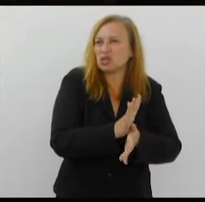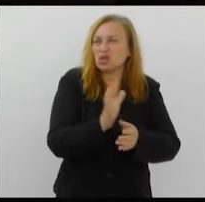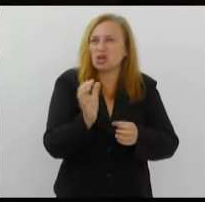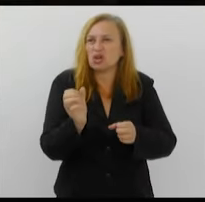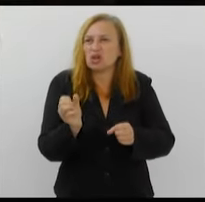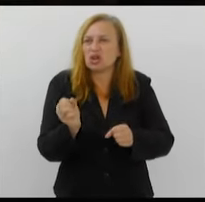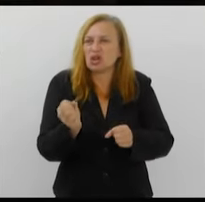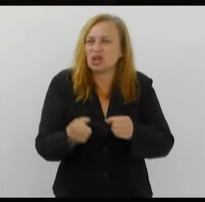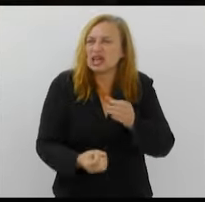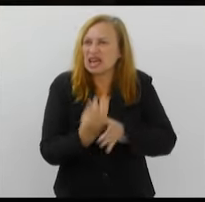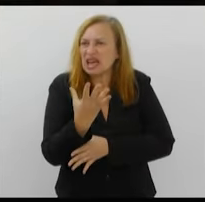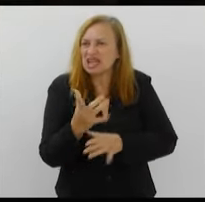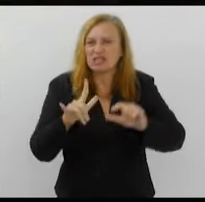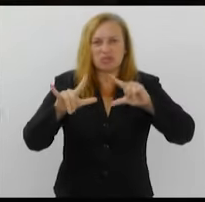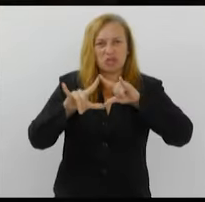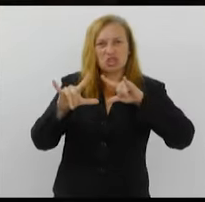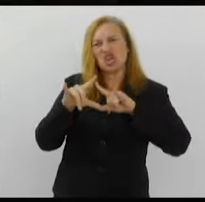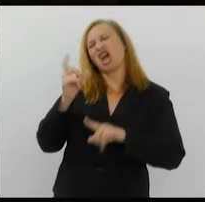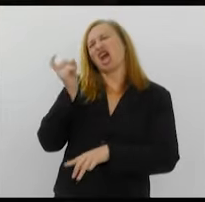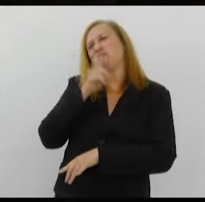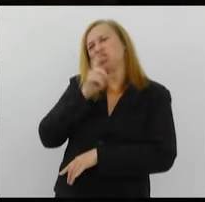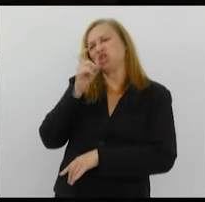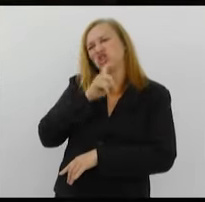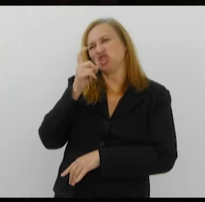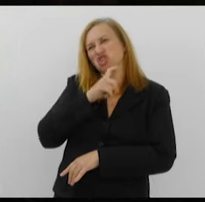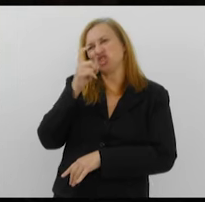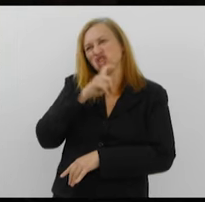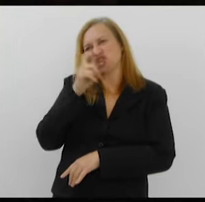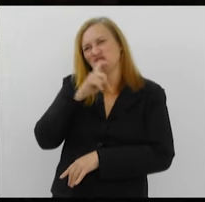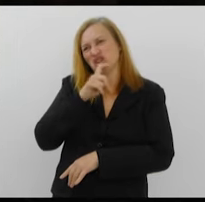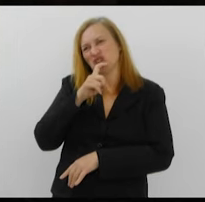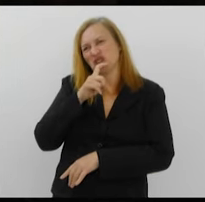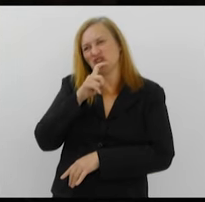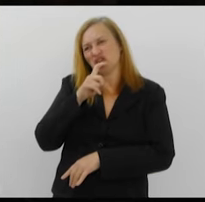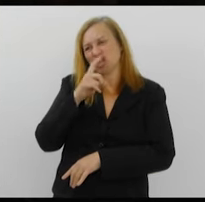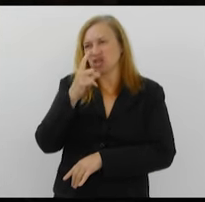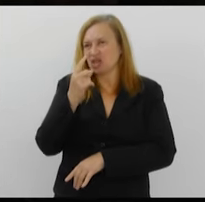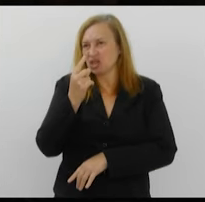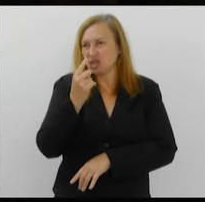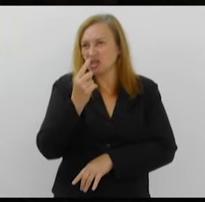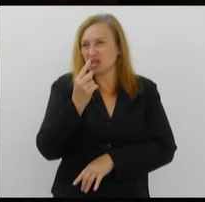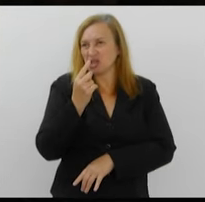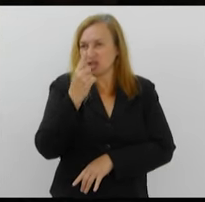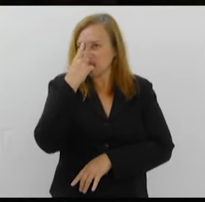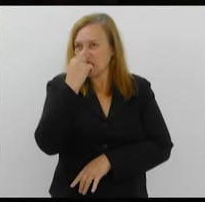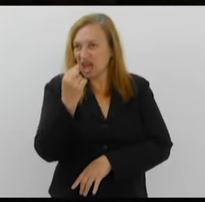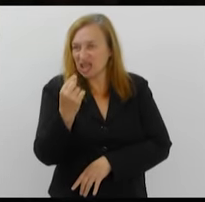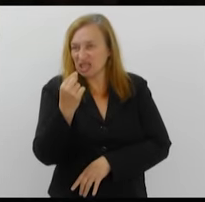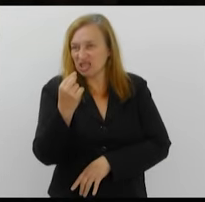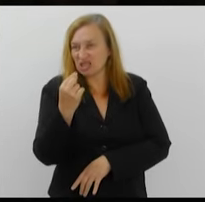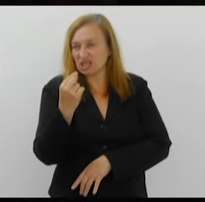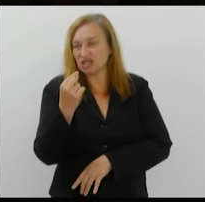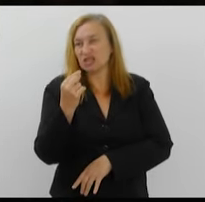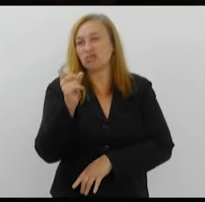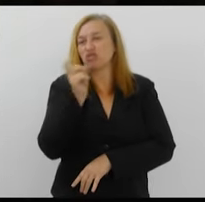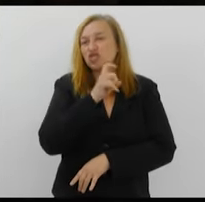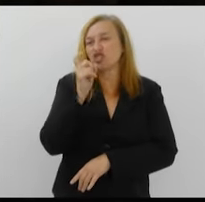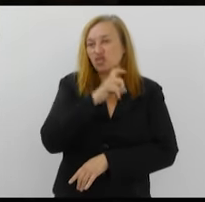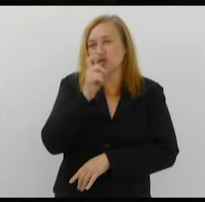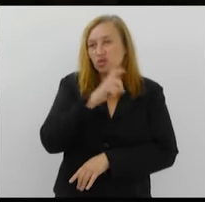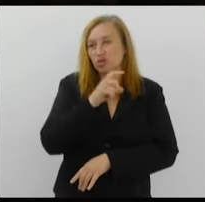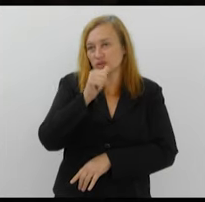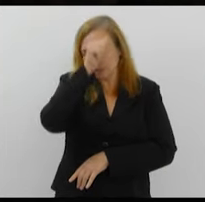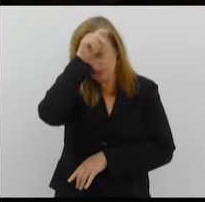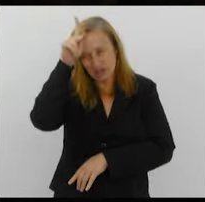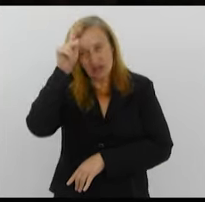é uma mentira, é uma falácia desse Pinóquio mentiroso chamado Eduardo Paes. Deputado Felipe Pobel, eu não